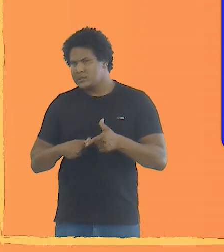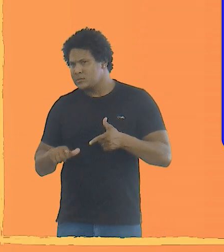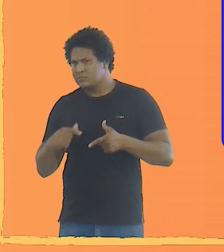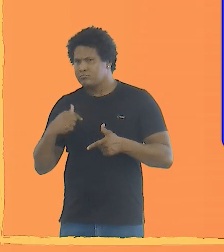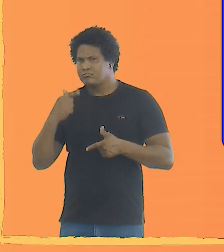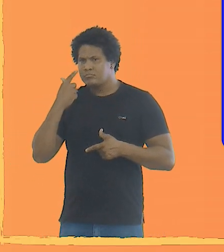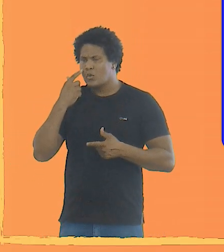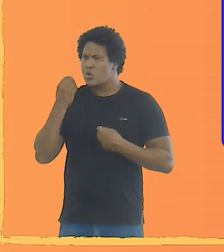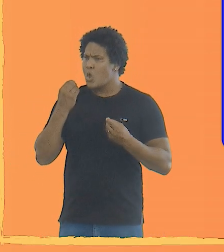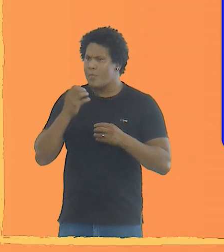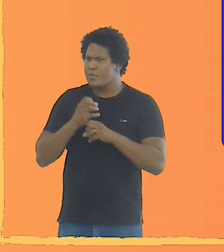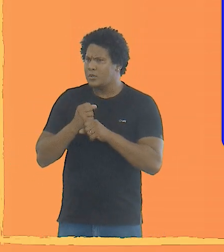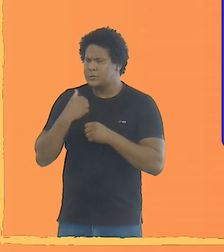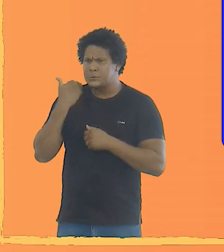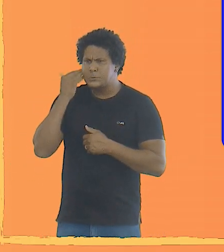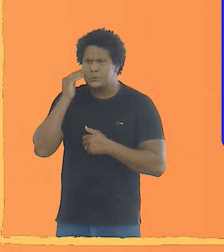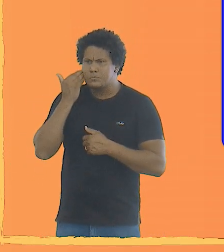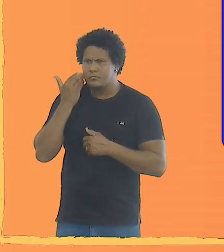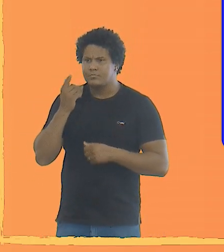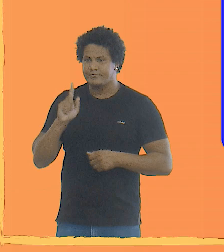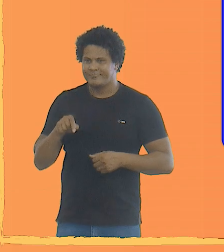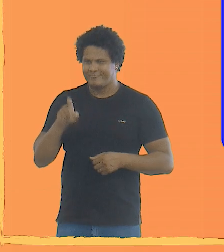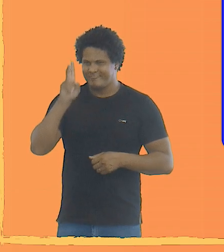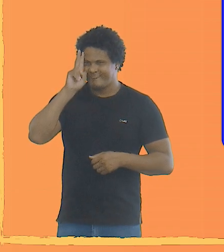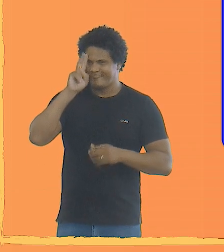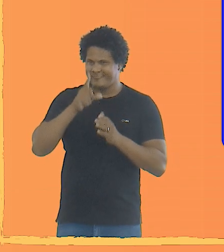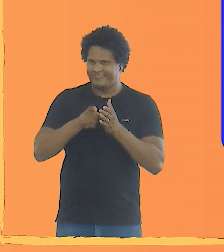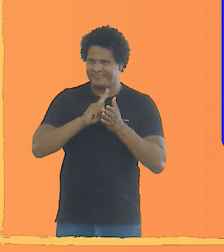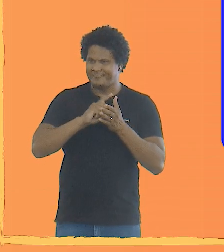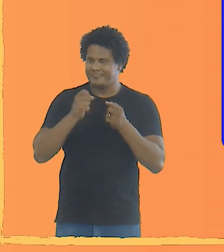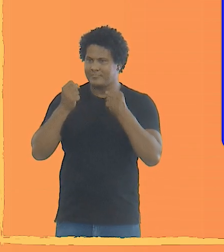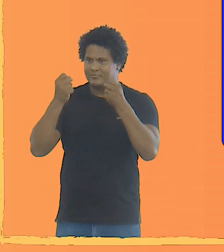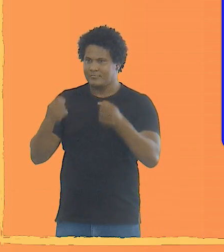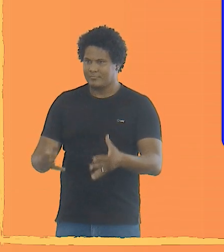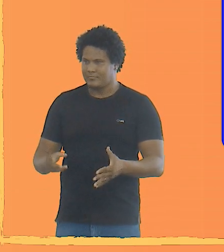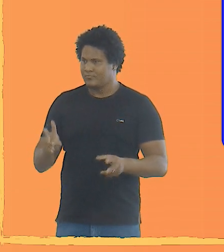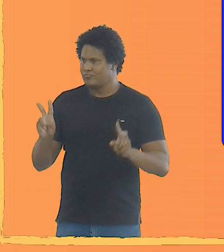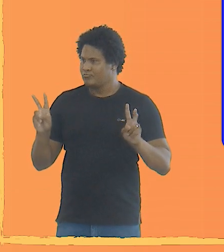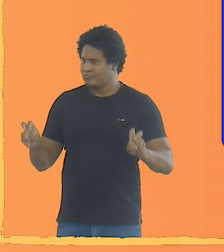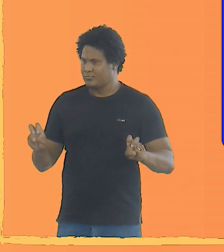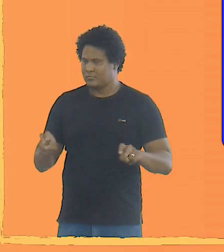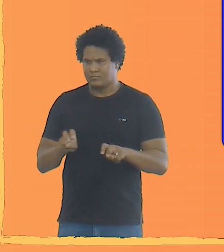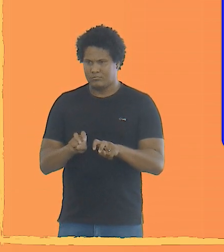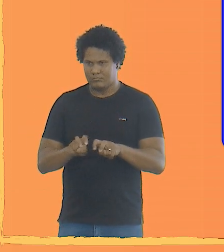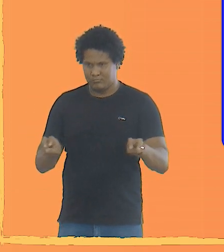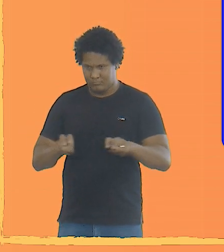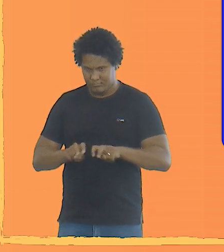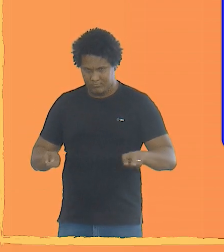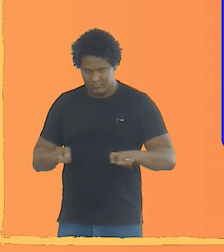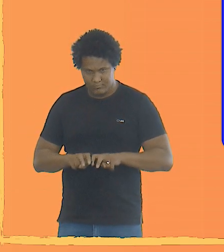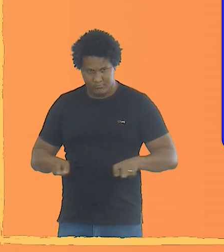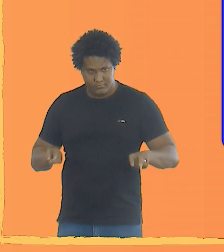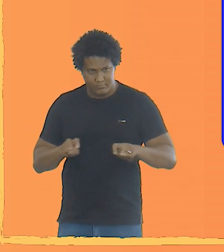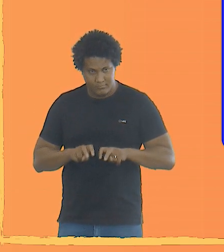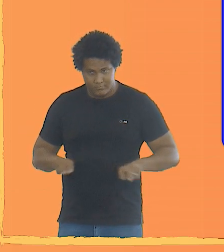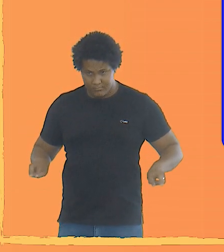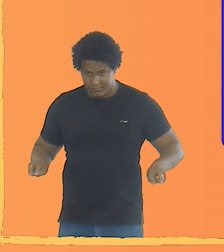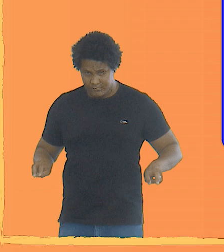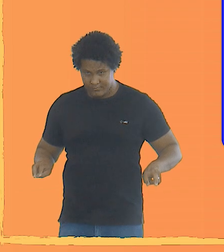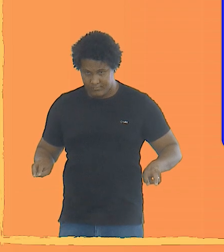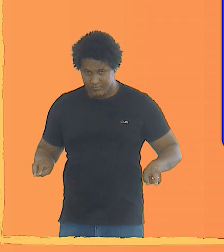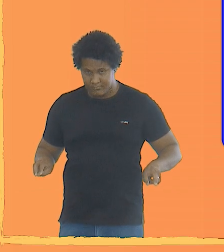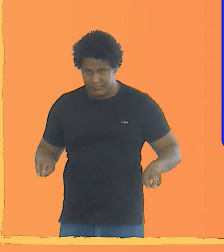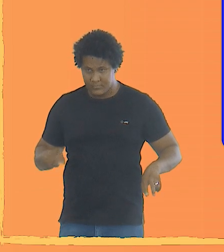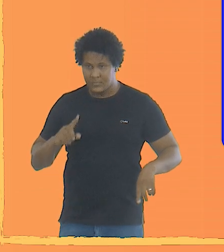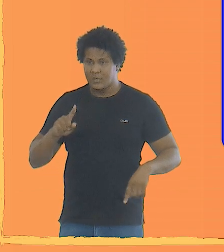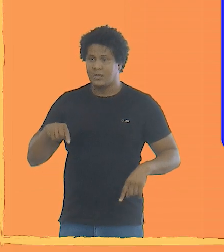aquele problema das cadeiras? O que é que você vai fazer? Você vai determinar a quantidade de cadeiras que tem em cada fila e